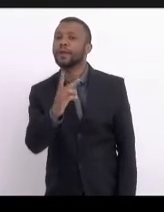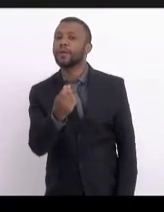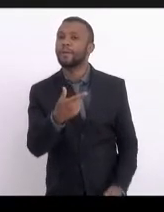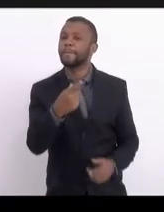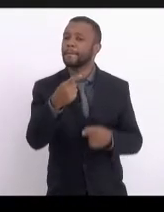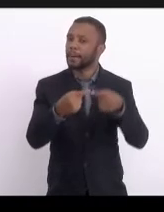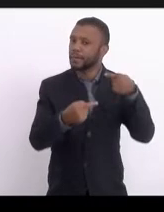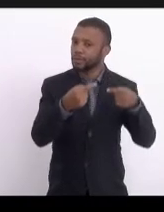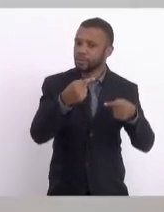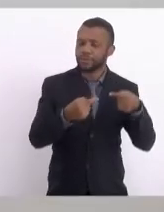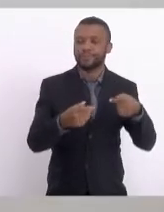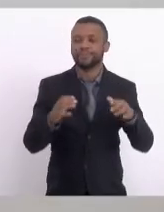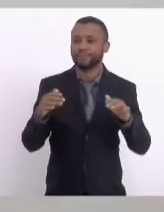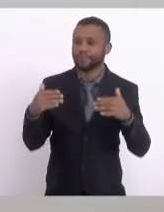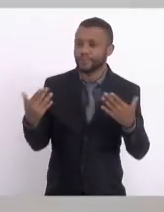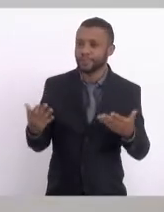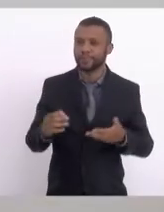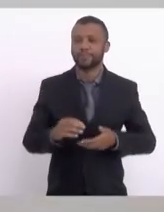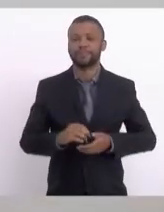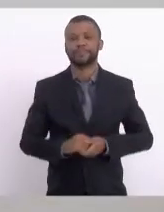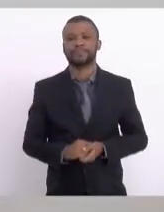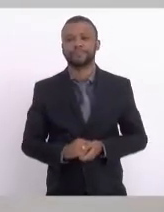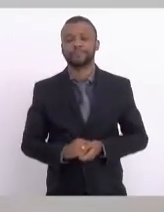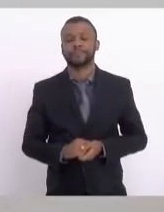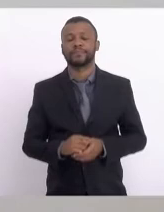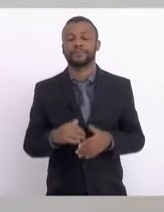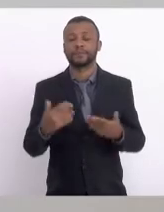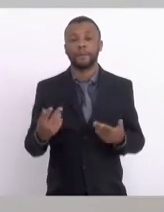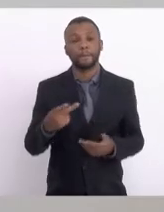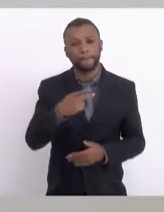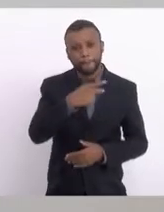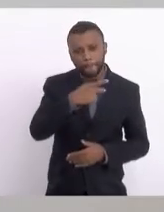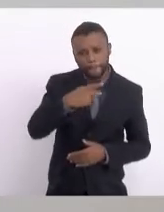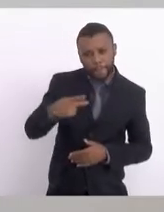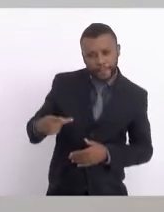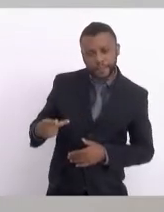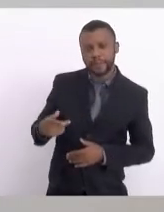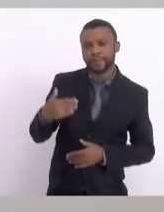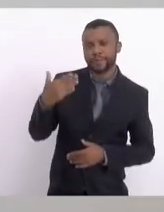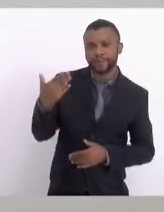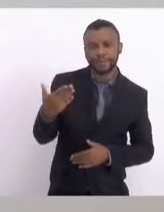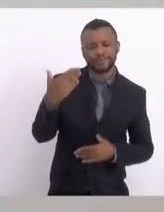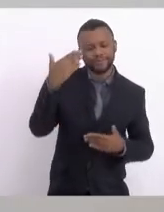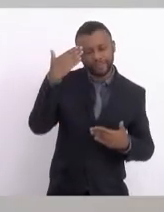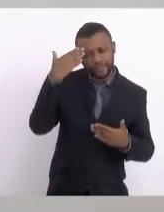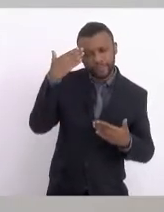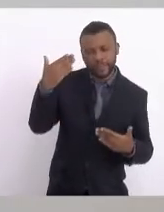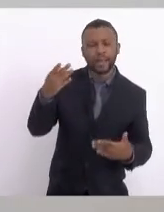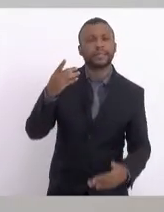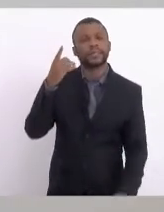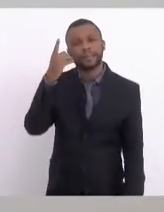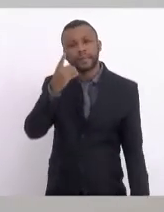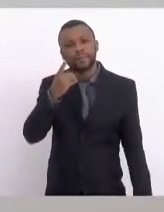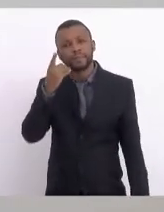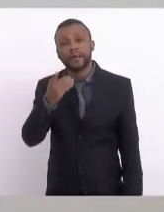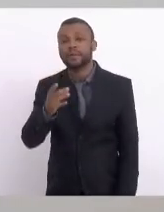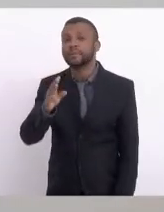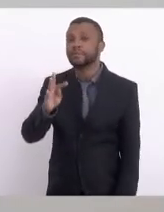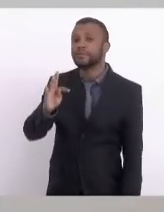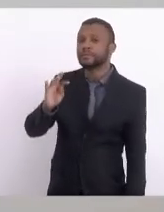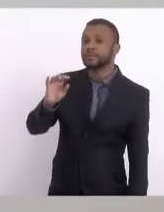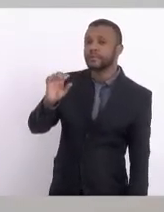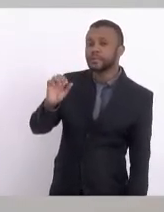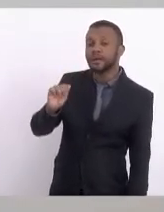Presidente dos trabalhos da sessão do dia de hoje, nobre deputada Tia Ju,